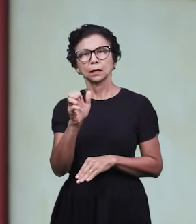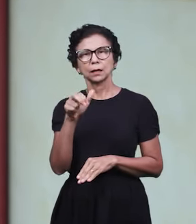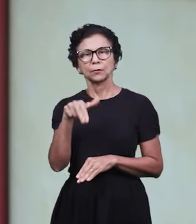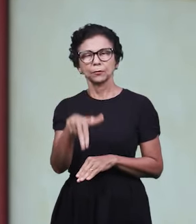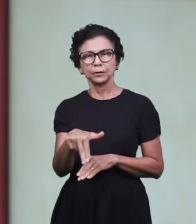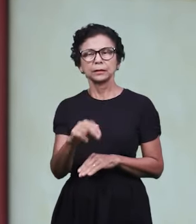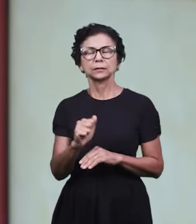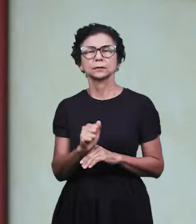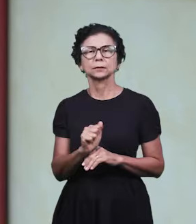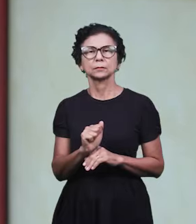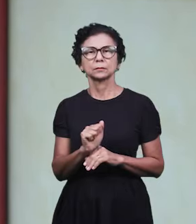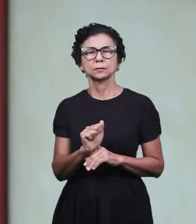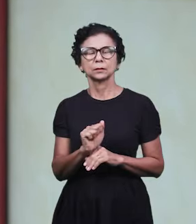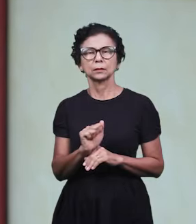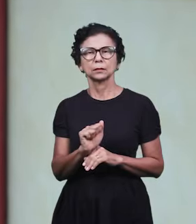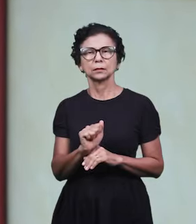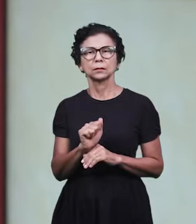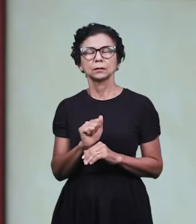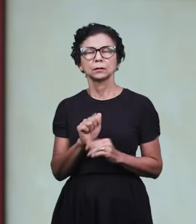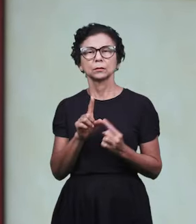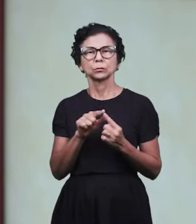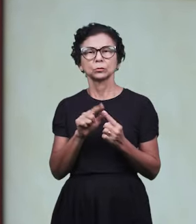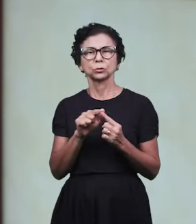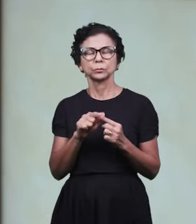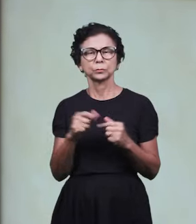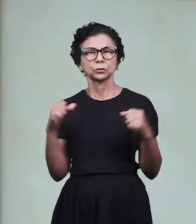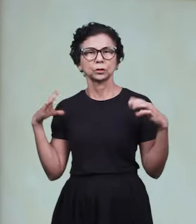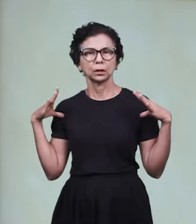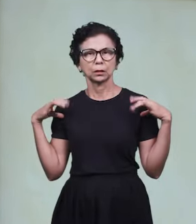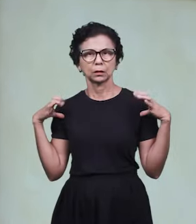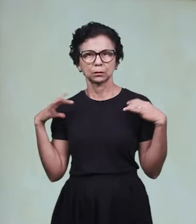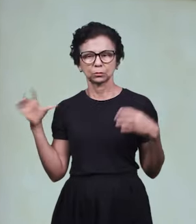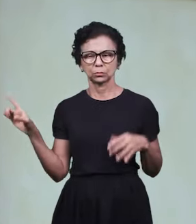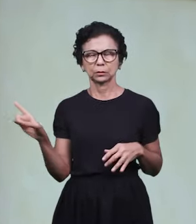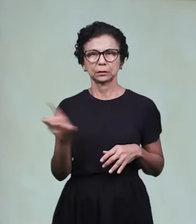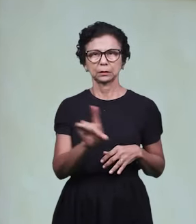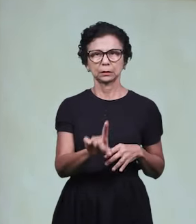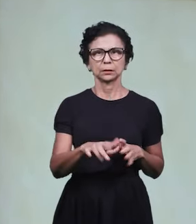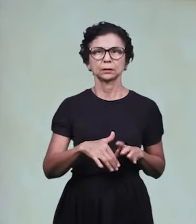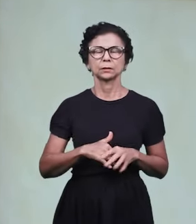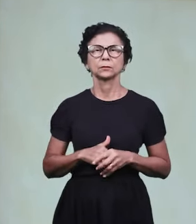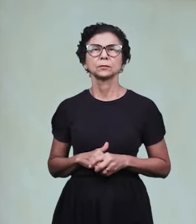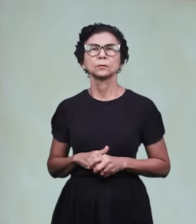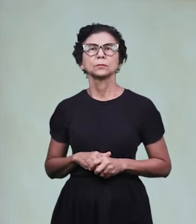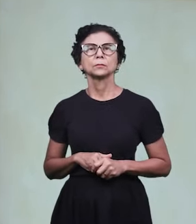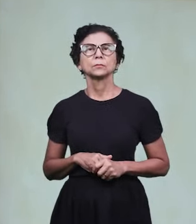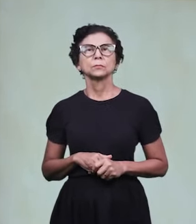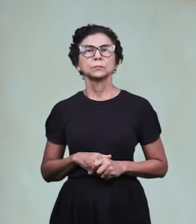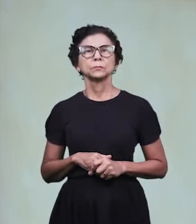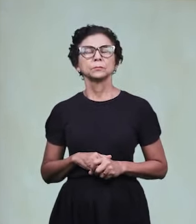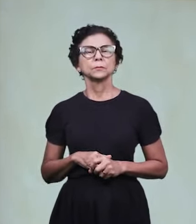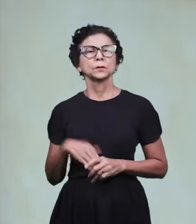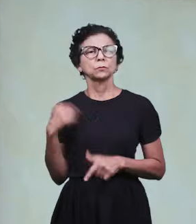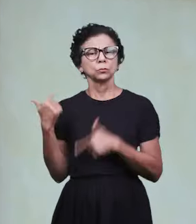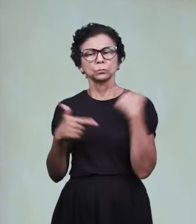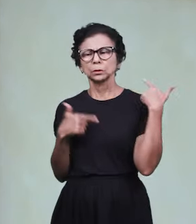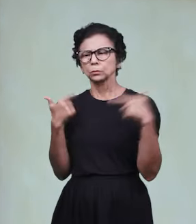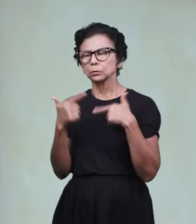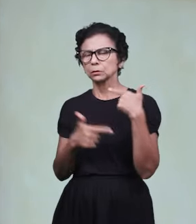anjos. Aquele louvor da nossa coletânea, o Dai Glória a Deus, onde apareceu o pastor num sonho, foi ditando para